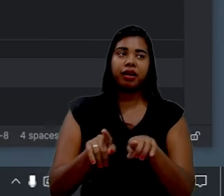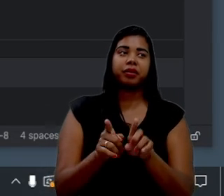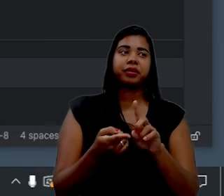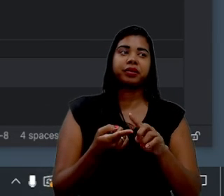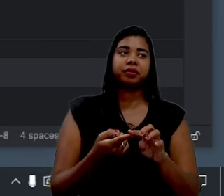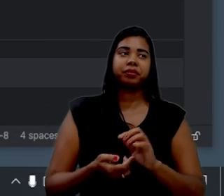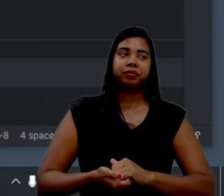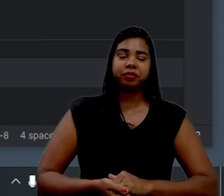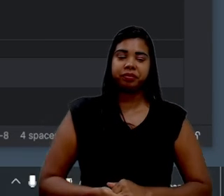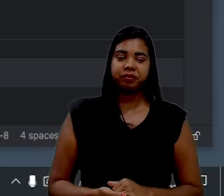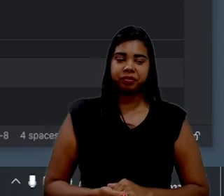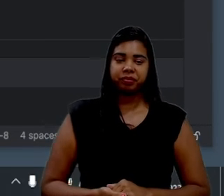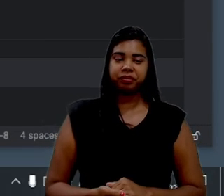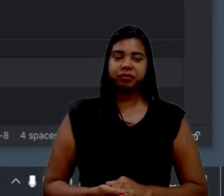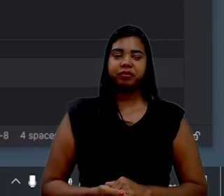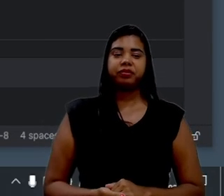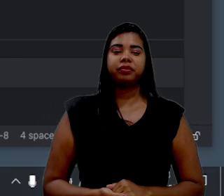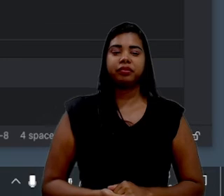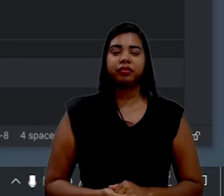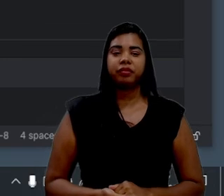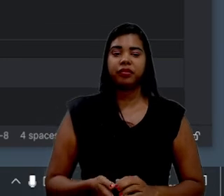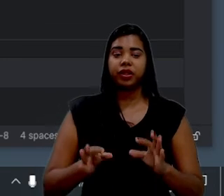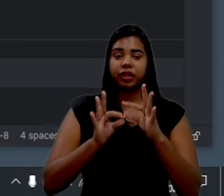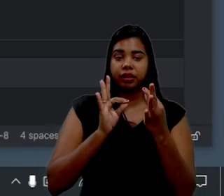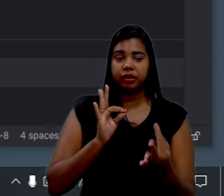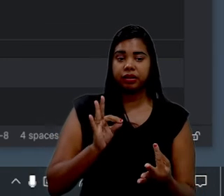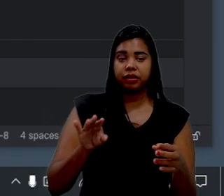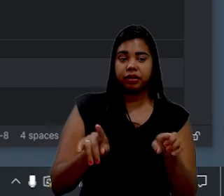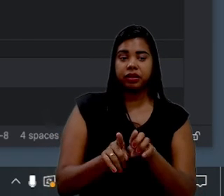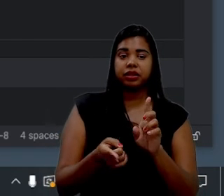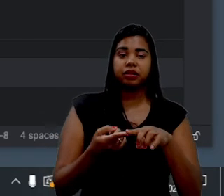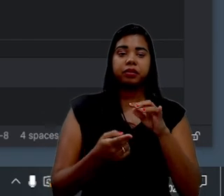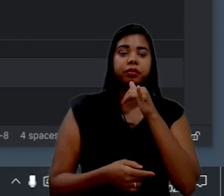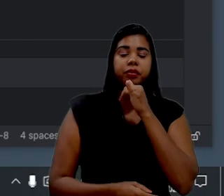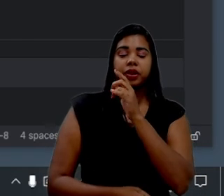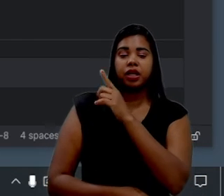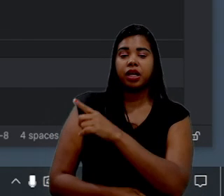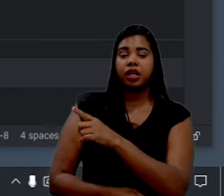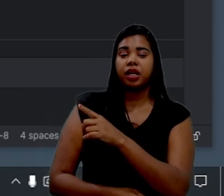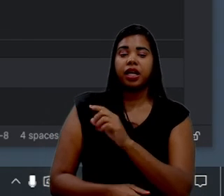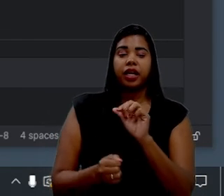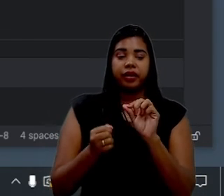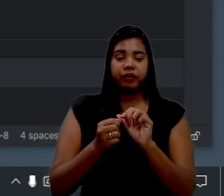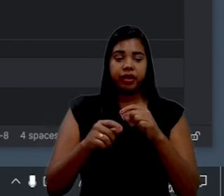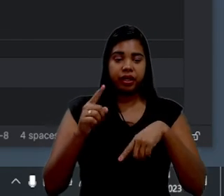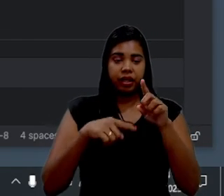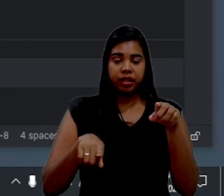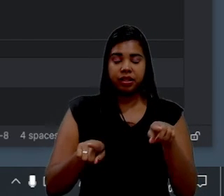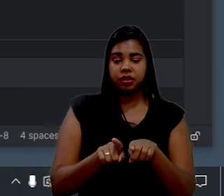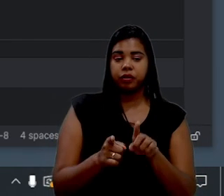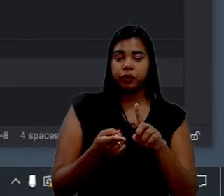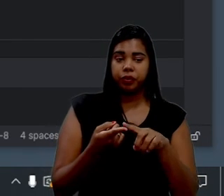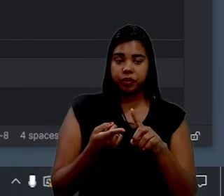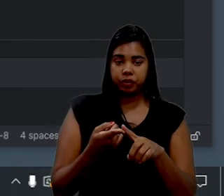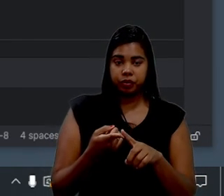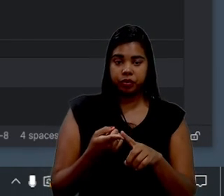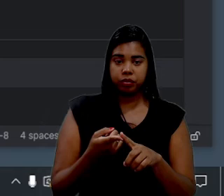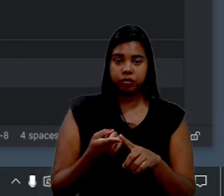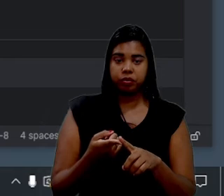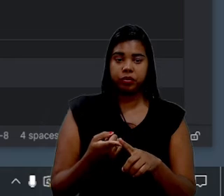o return render, né? Ele renderiza, né? Aí o request ele faz a requisição, né, da